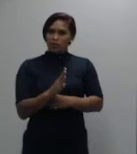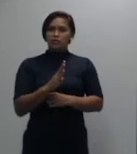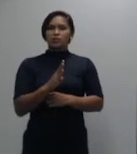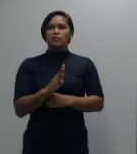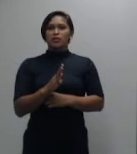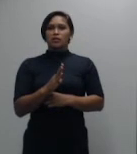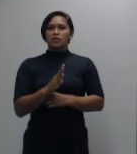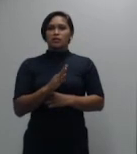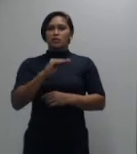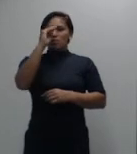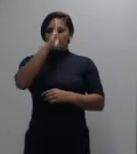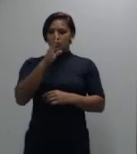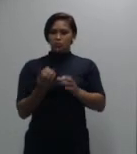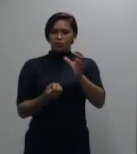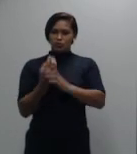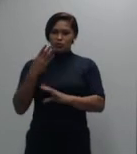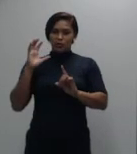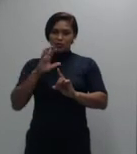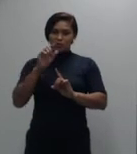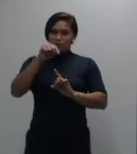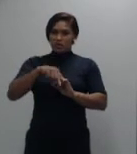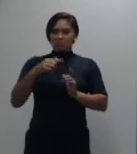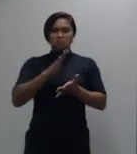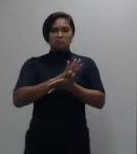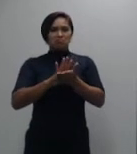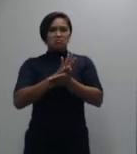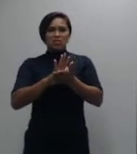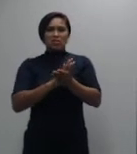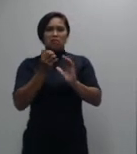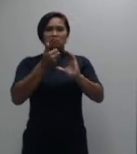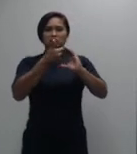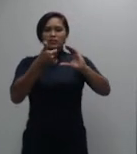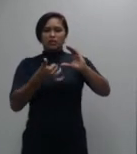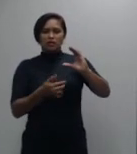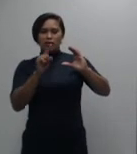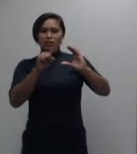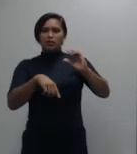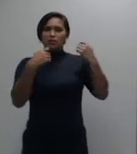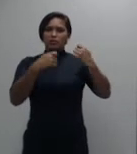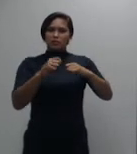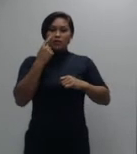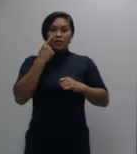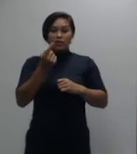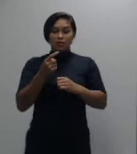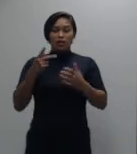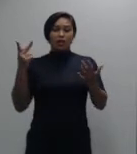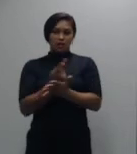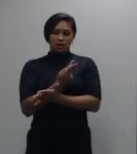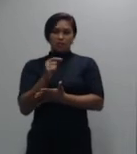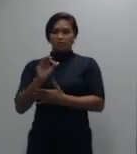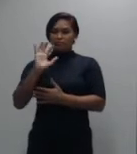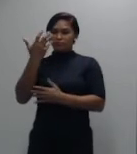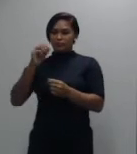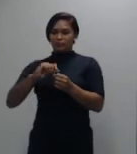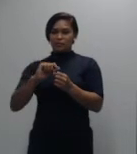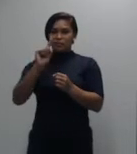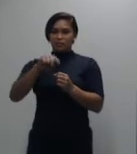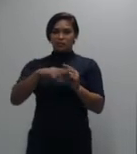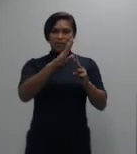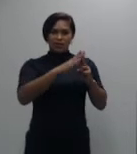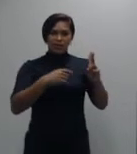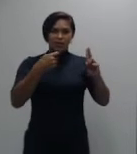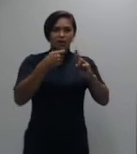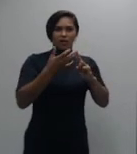o codão de fazer efeito no Brasil não haverá a caracterização do necessário interesse de agir para que o referente